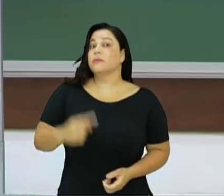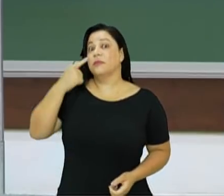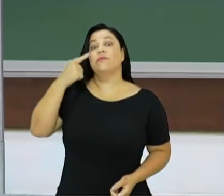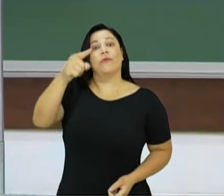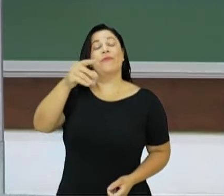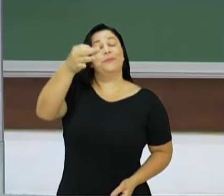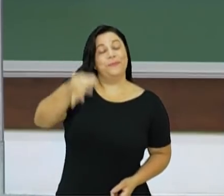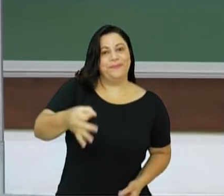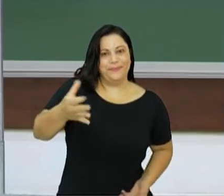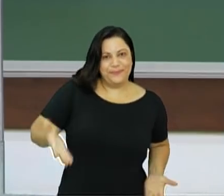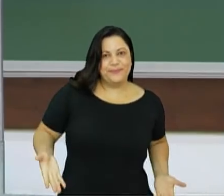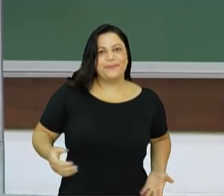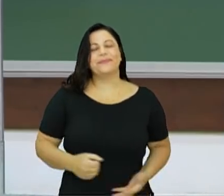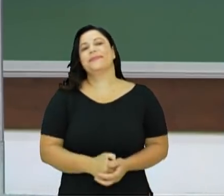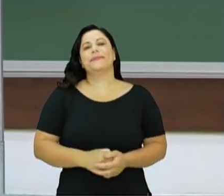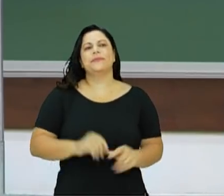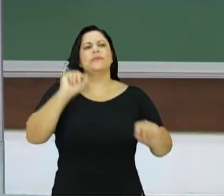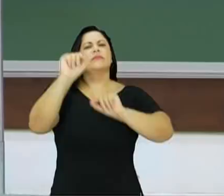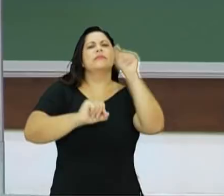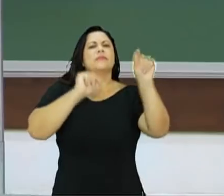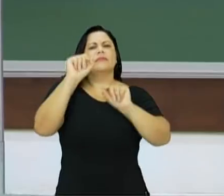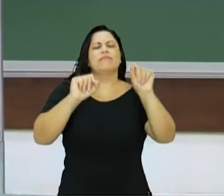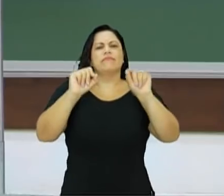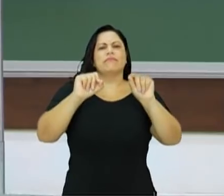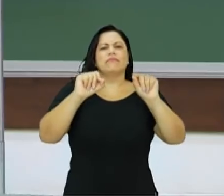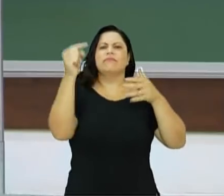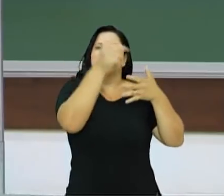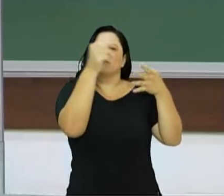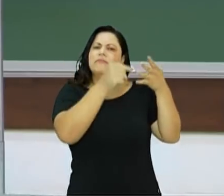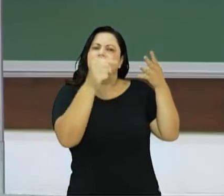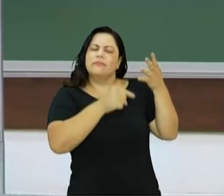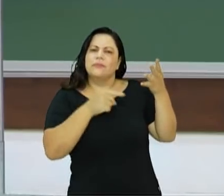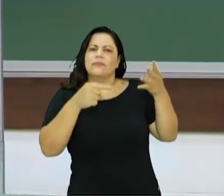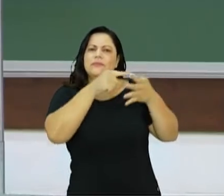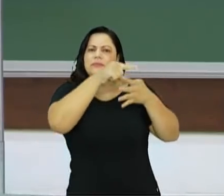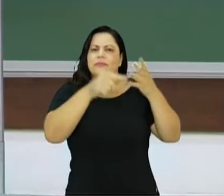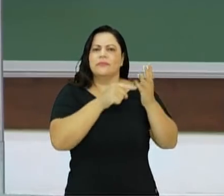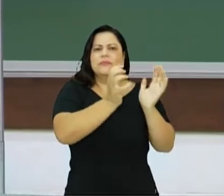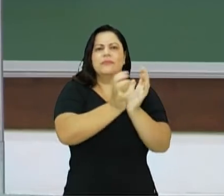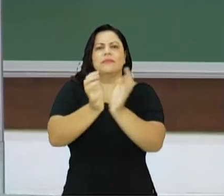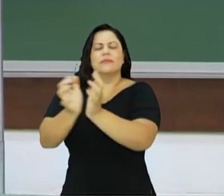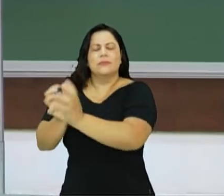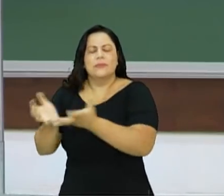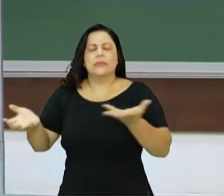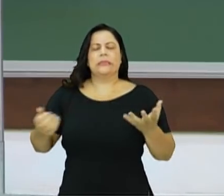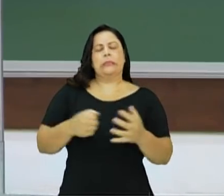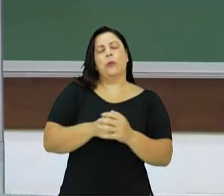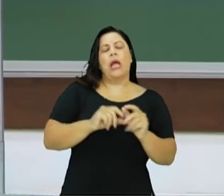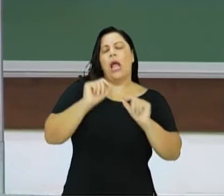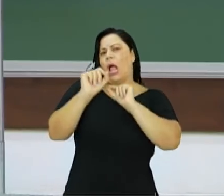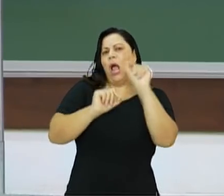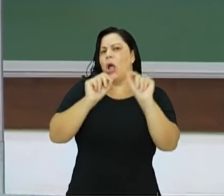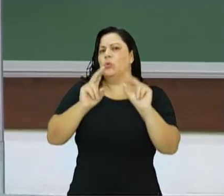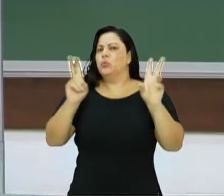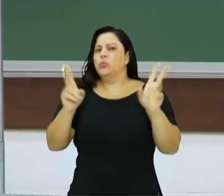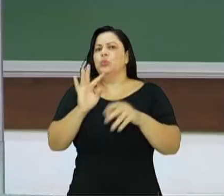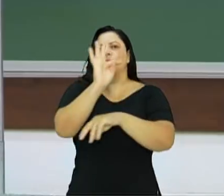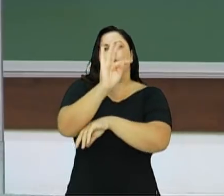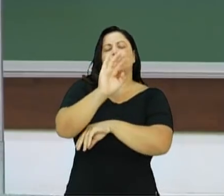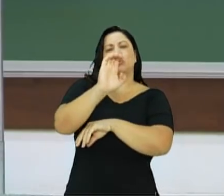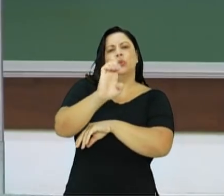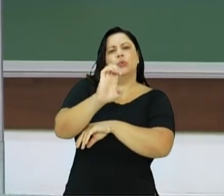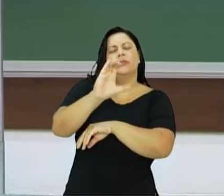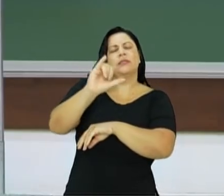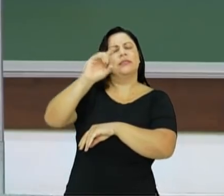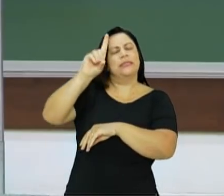Vamos ver se acertou. Então, quais, né, dessas 4 classificações, desses 4 subtipos, esse tecido ele